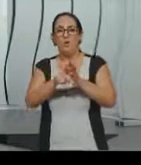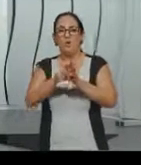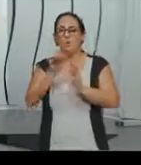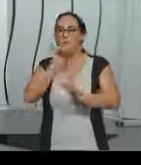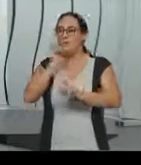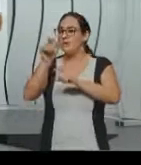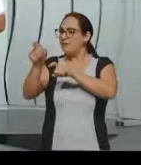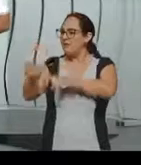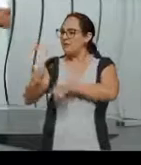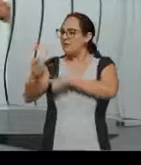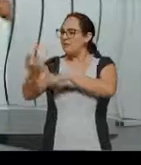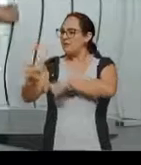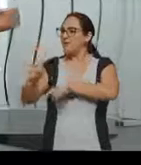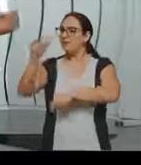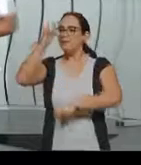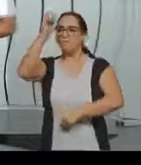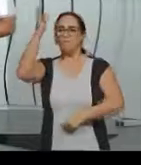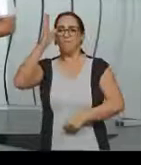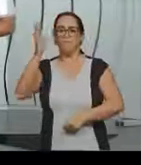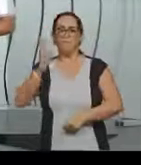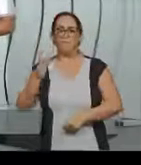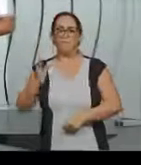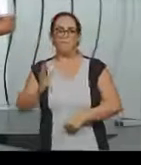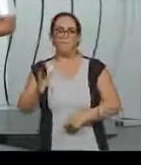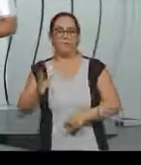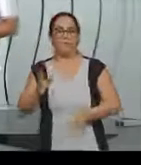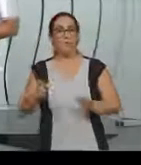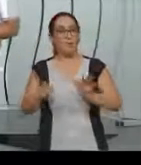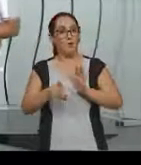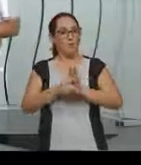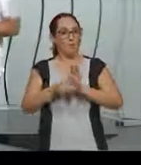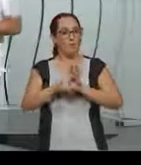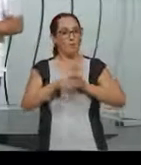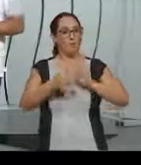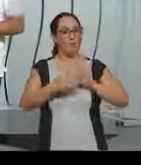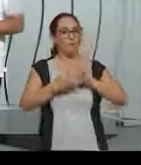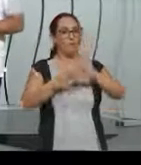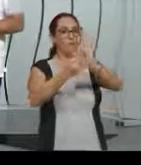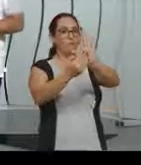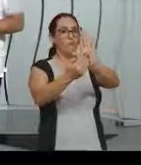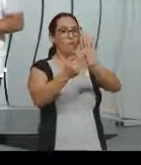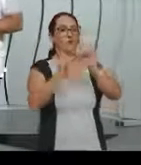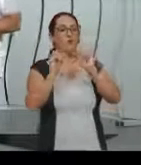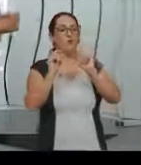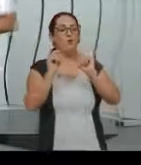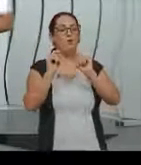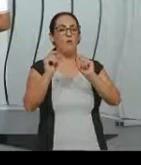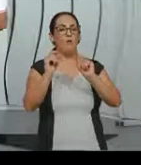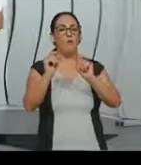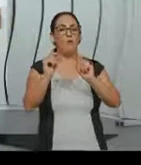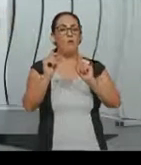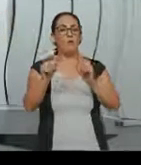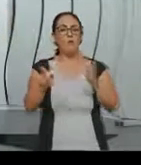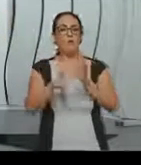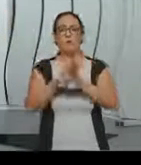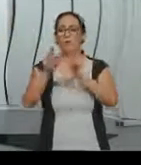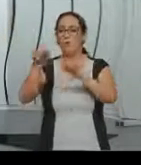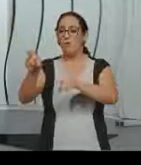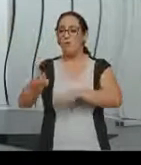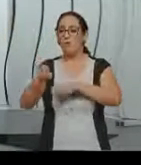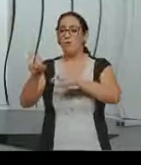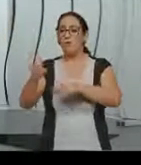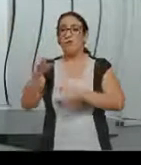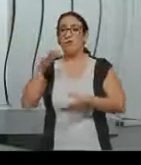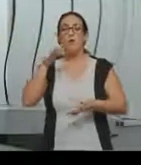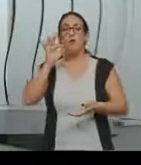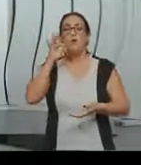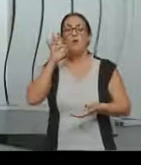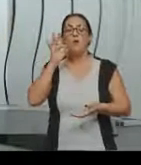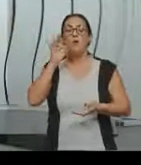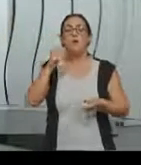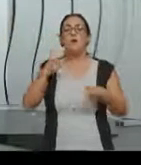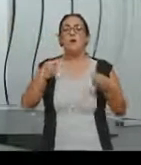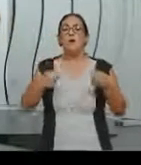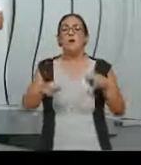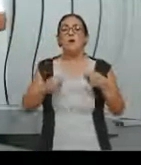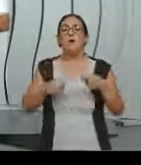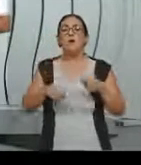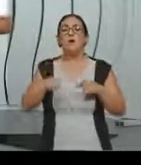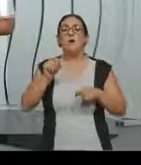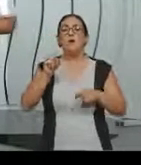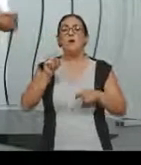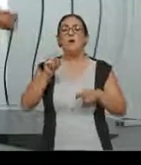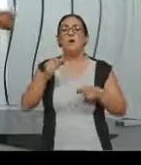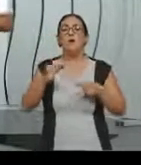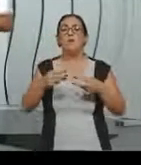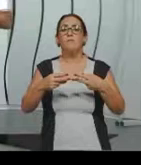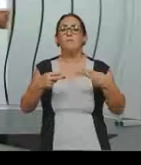agropecuaristas brasileiros, e aí entra o destaque também para o ciclo, para a agricultura do café, precisavam de mão de obra